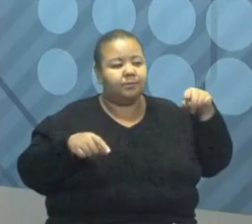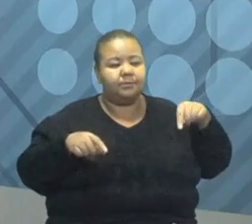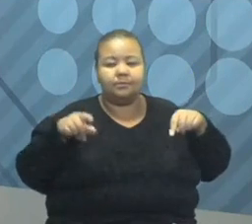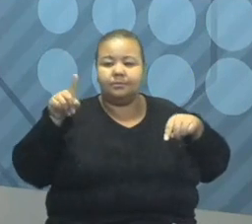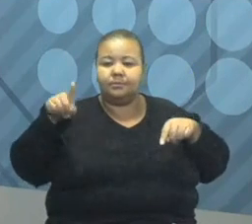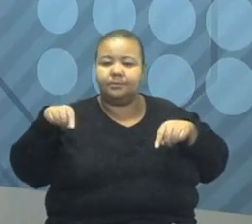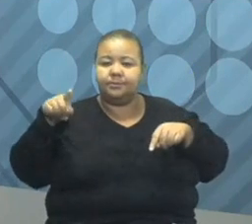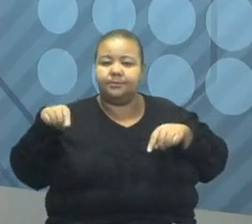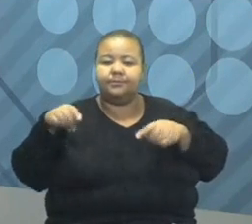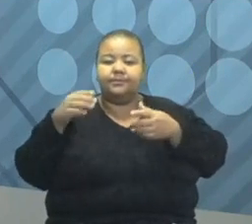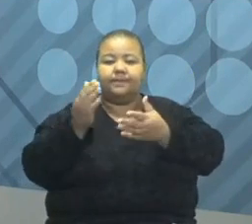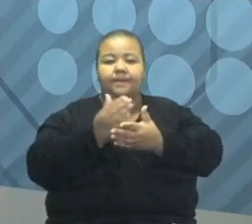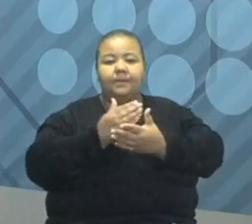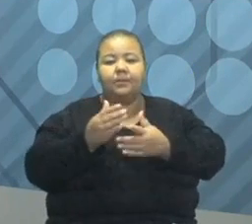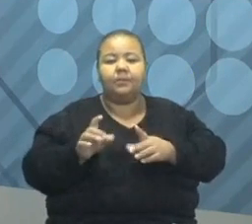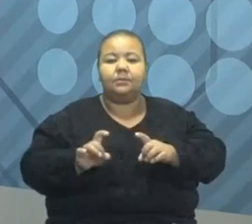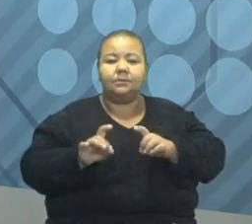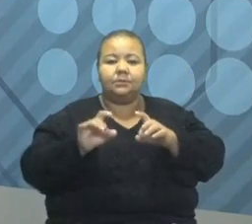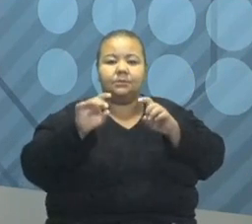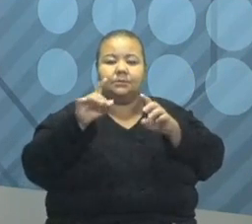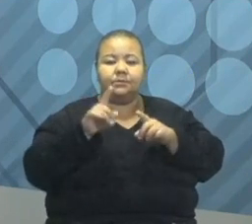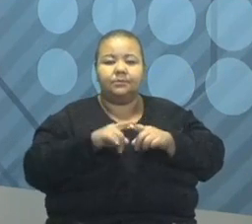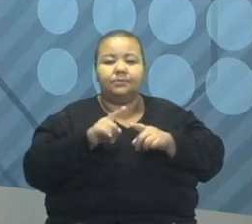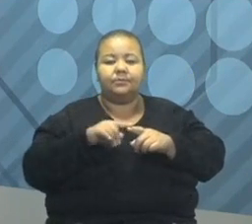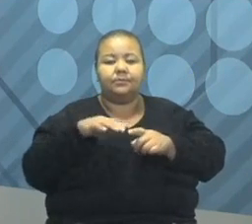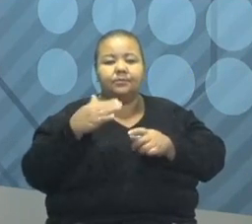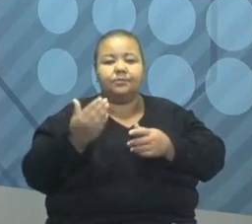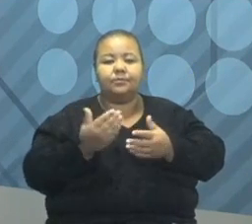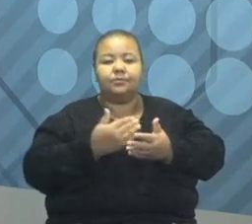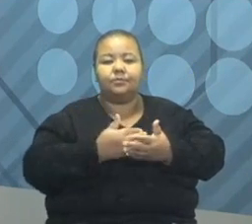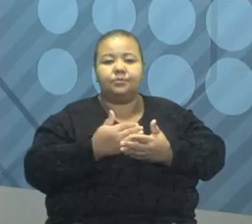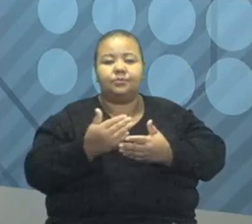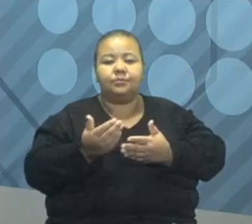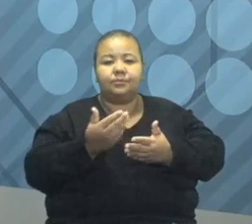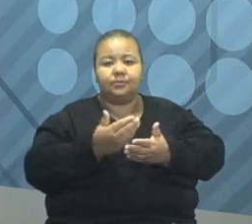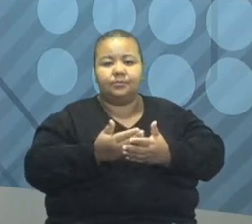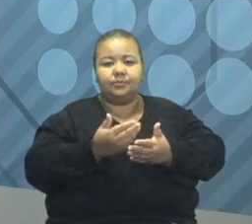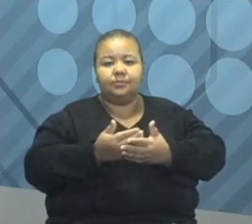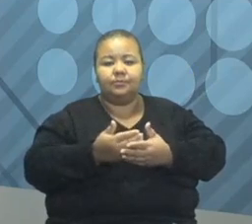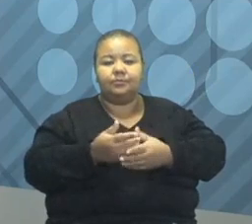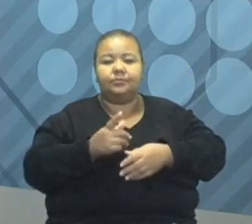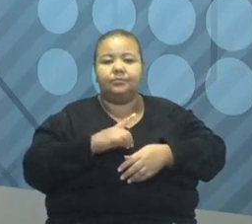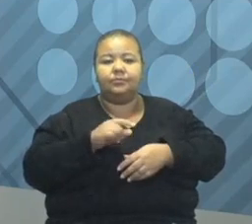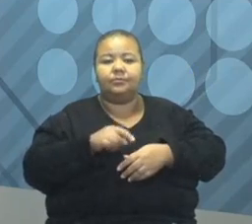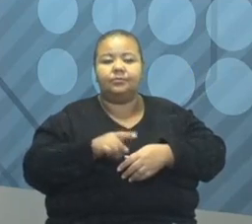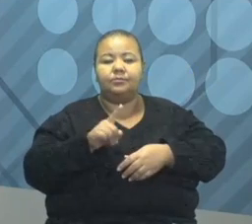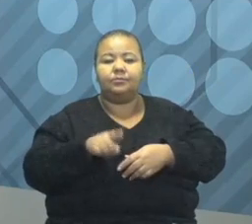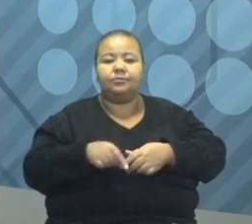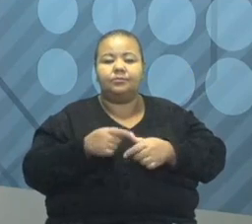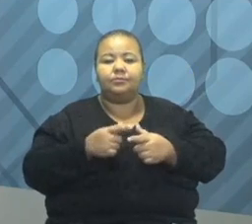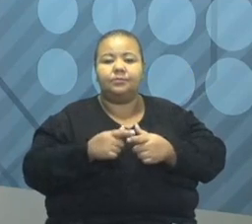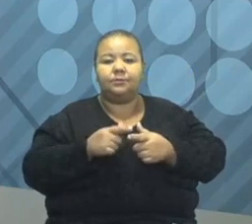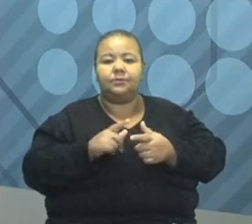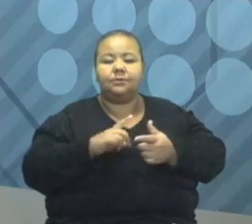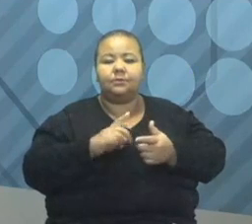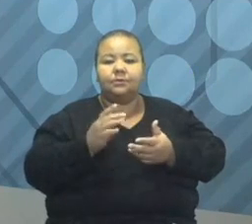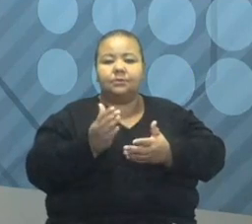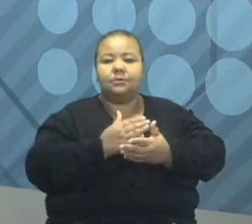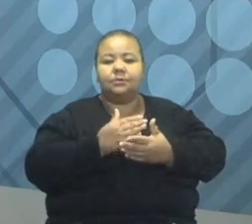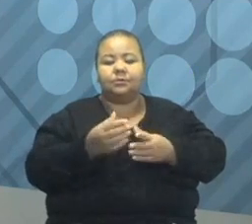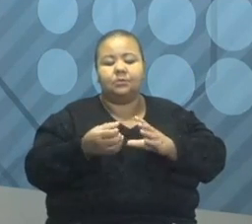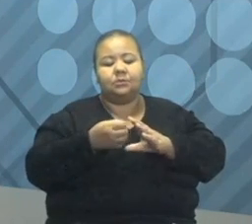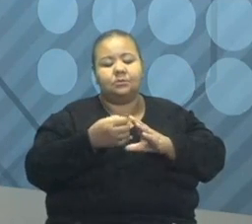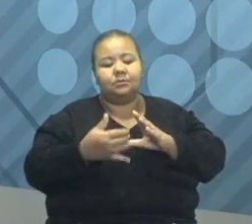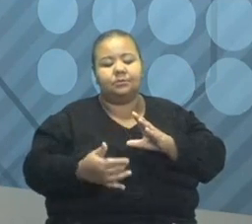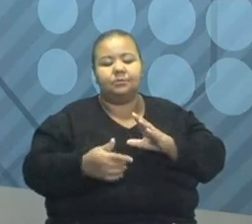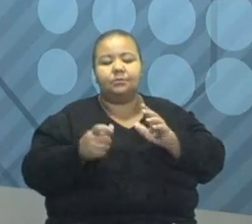tipos de matrizes especiais também, quando nós começamos a estudar as matrizes. Eles se apresentam porque eles têm alguma característica em comum,